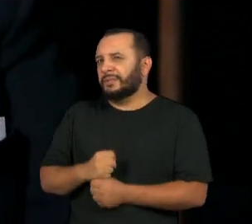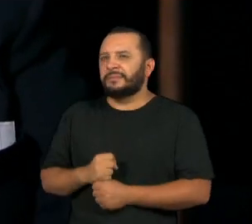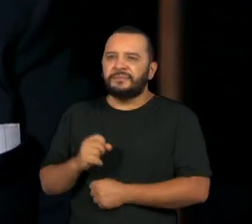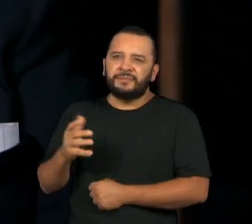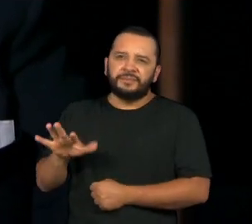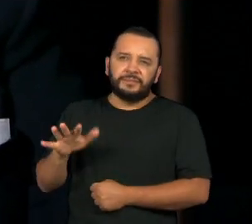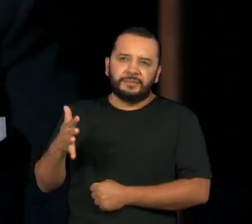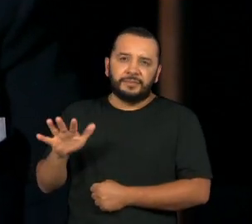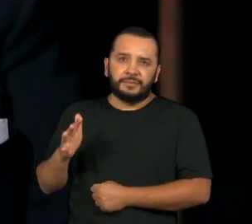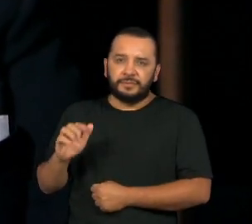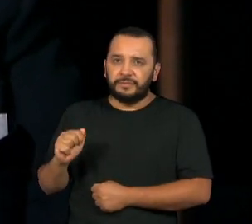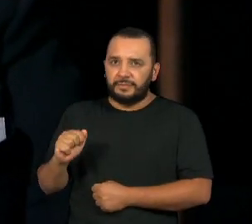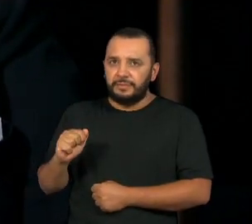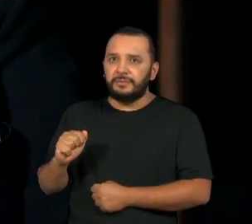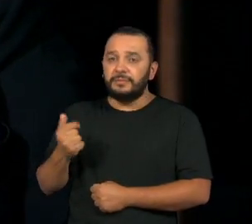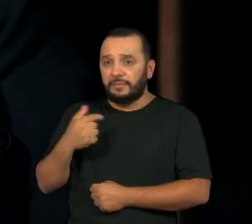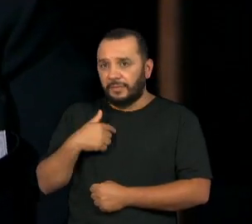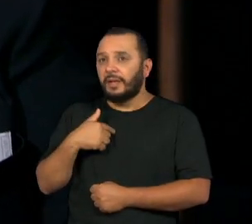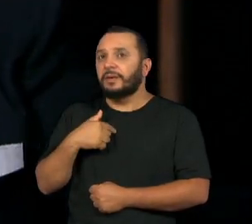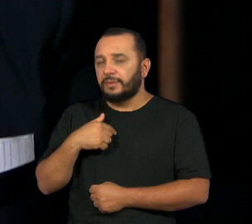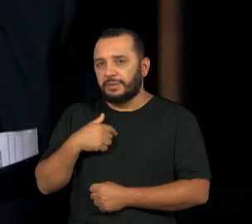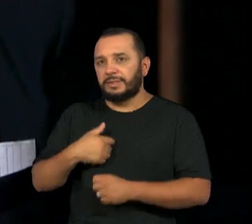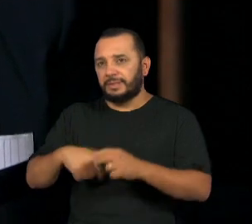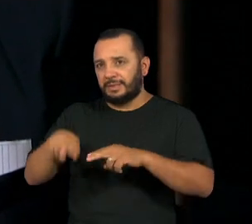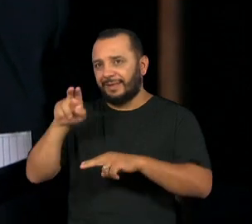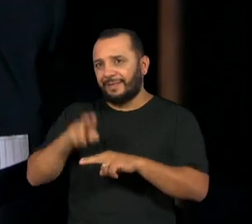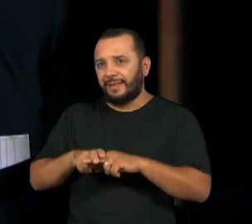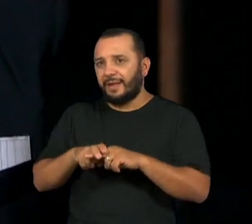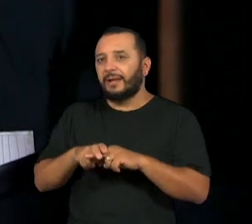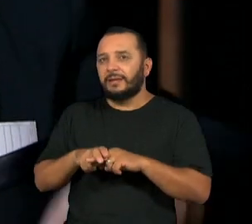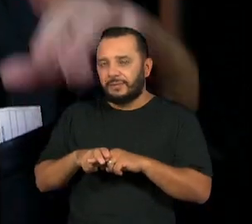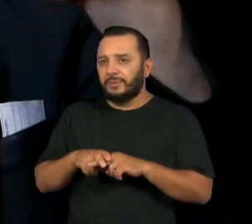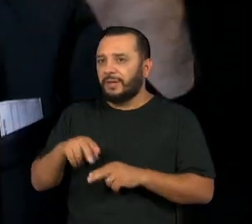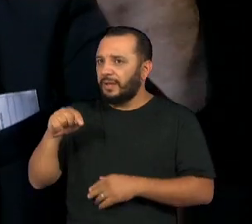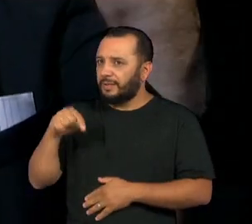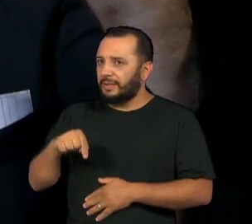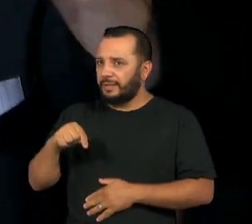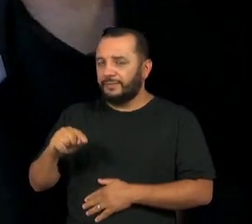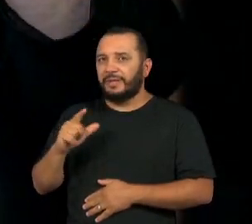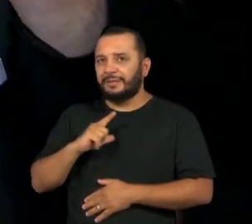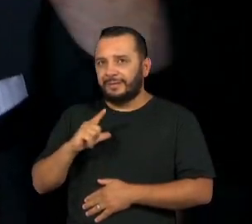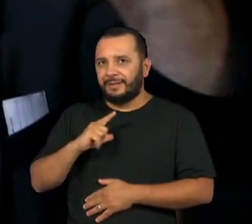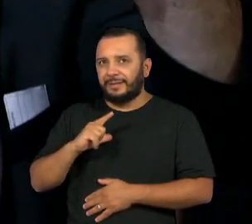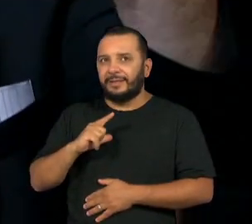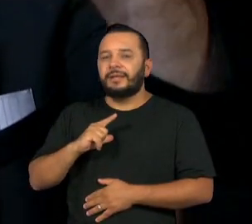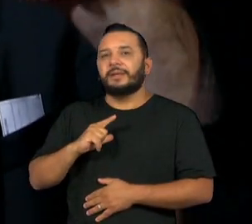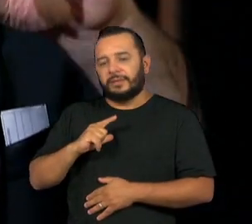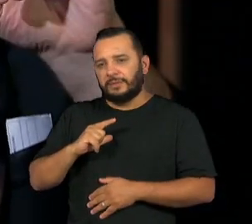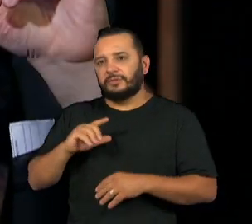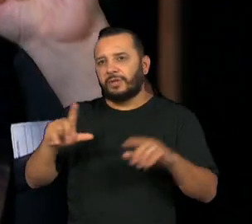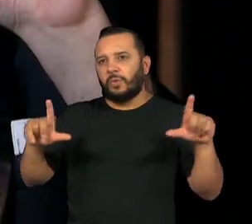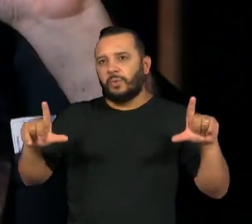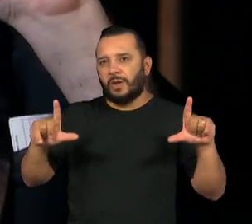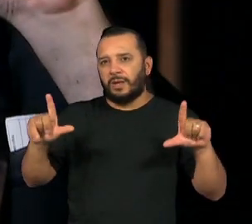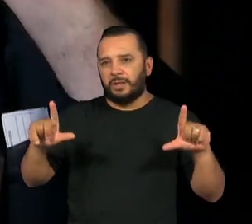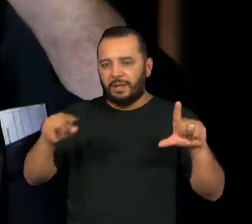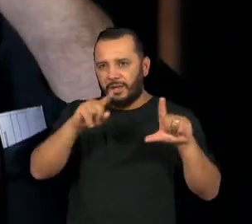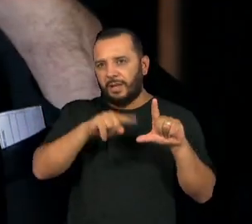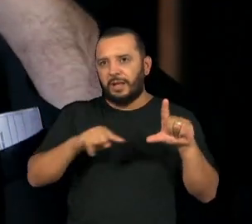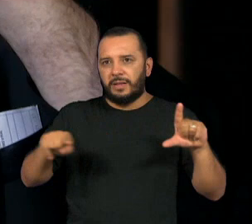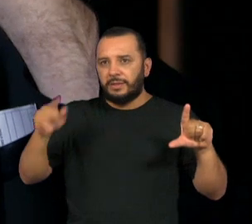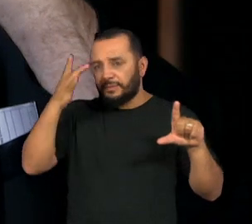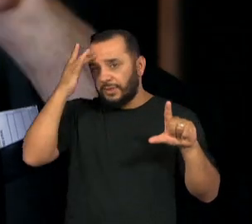vou estar sentado numa cadeira que nem essa, e vai ter um negócio quadrado em que as pessoas vão